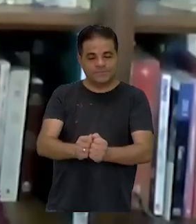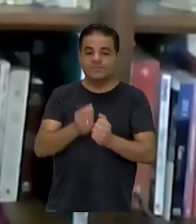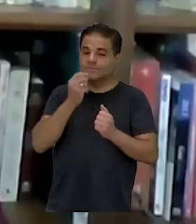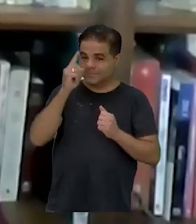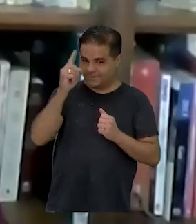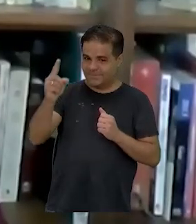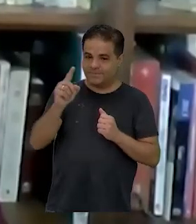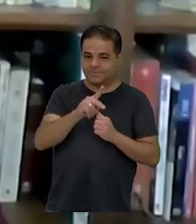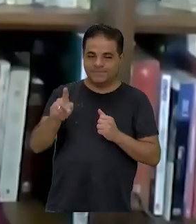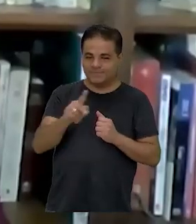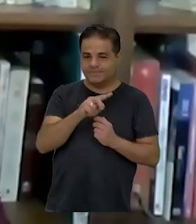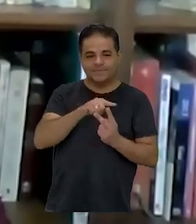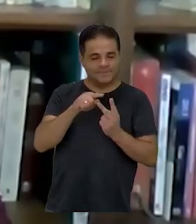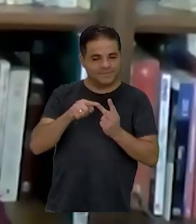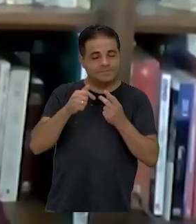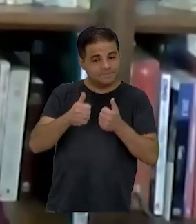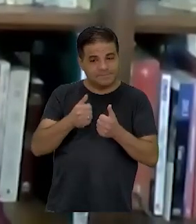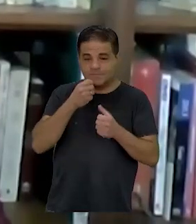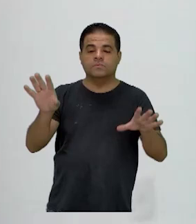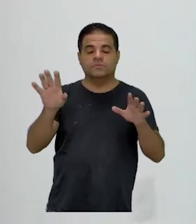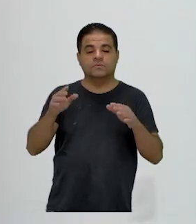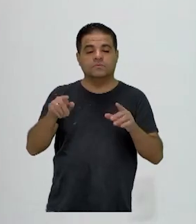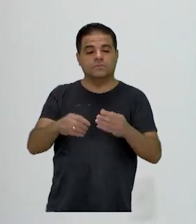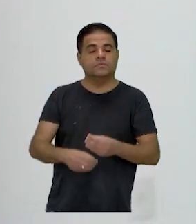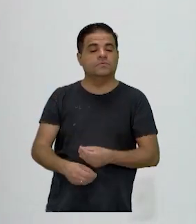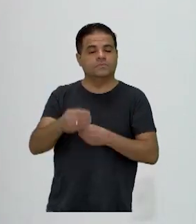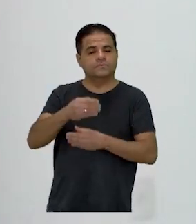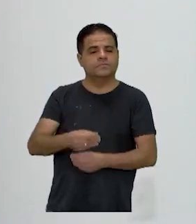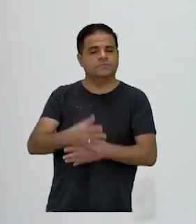dia, professoras. Boa formação a todos.